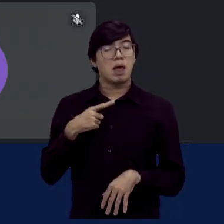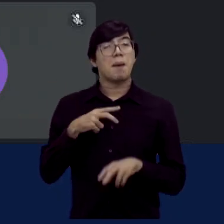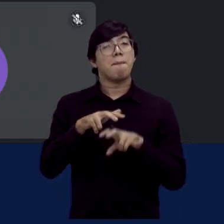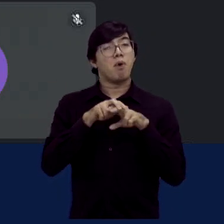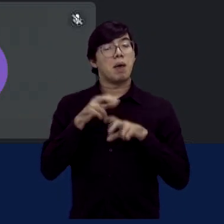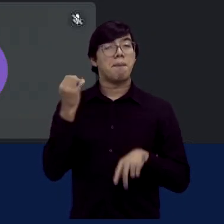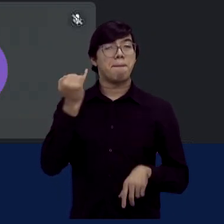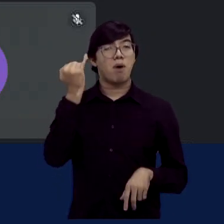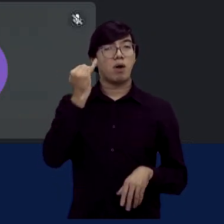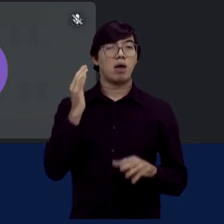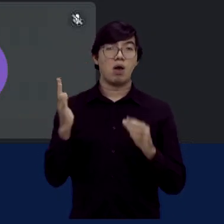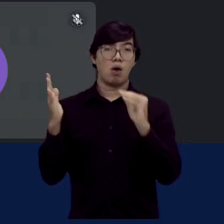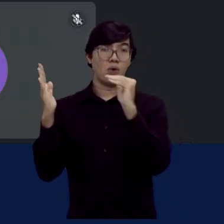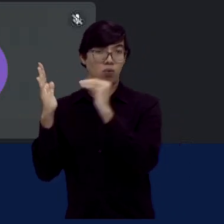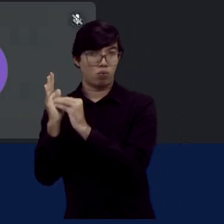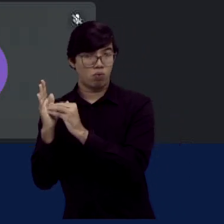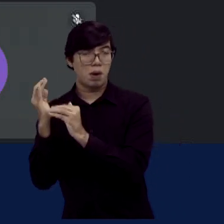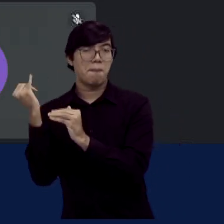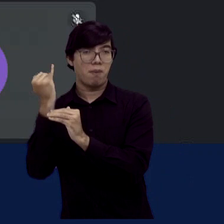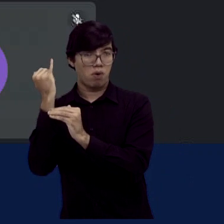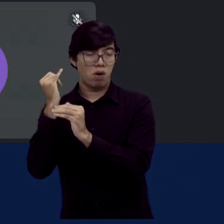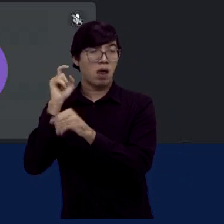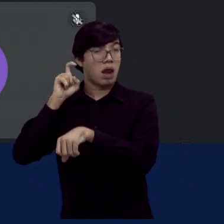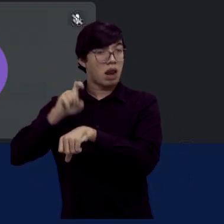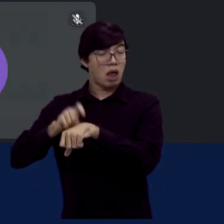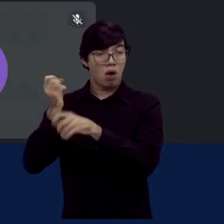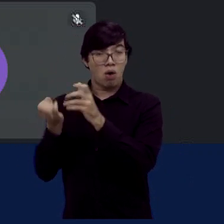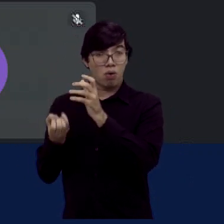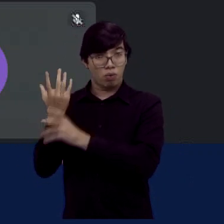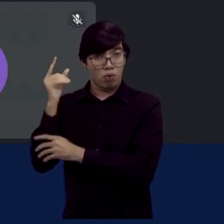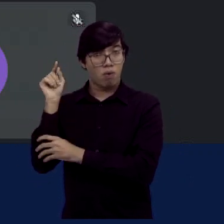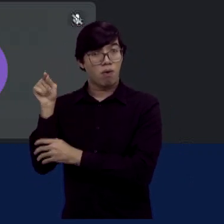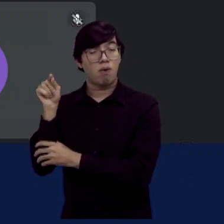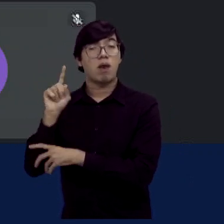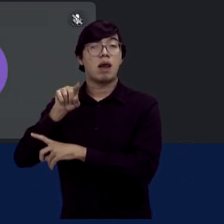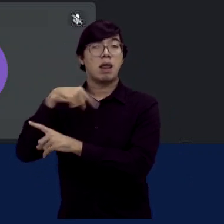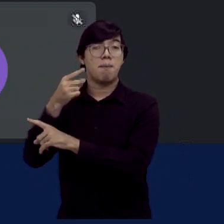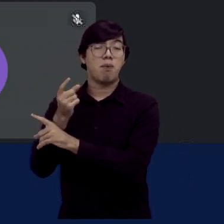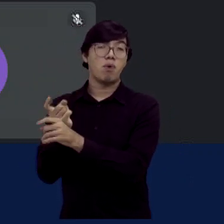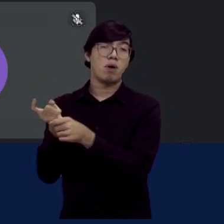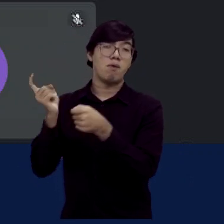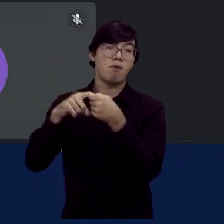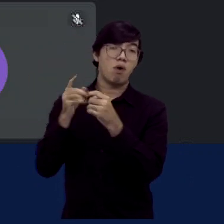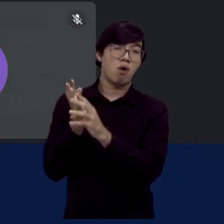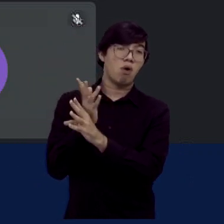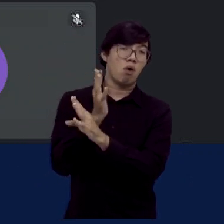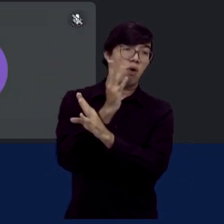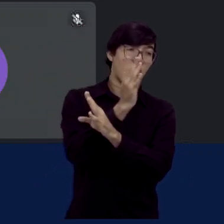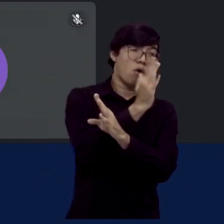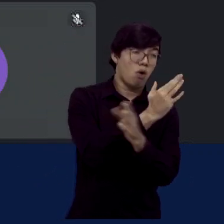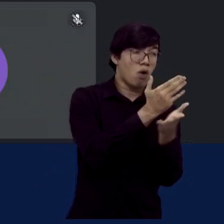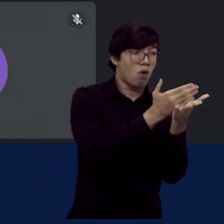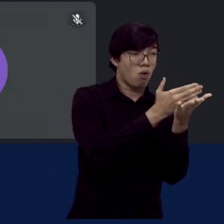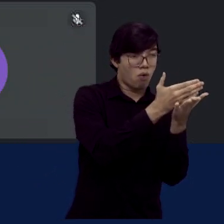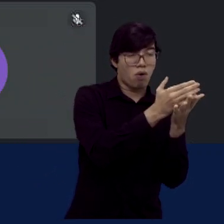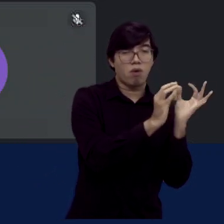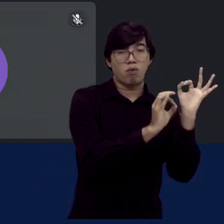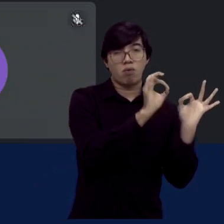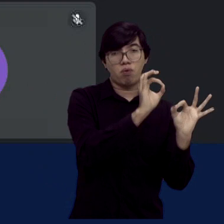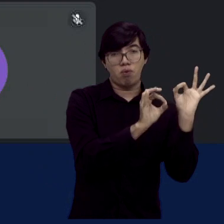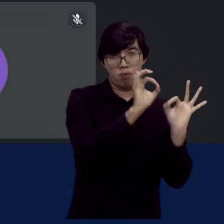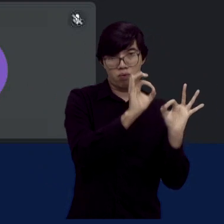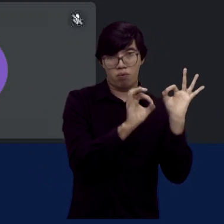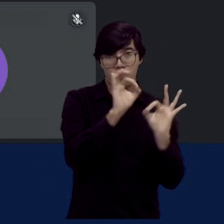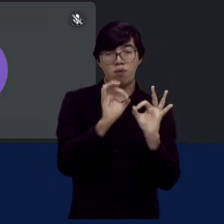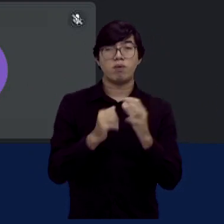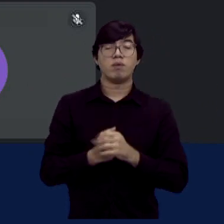e gosto de ter uma introdução muito bem colocada, muito bem resolvida, certo? Então, é mais ou menos esse meu processo.